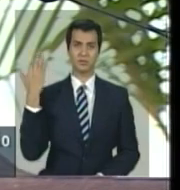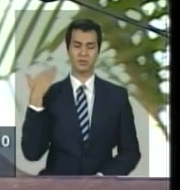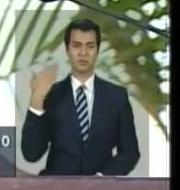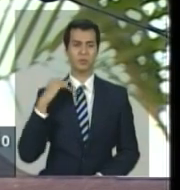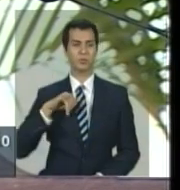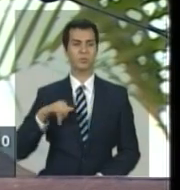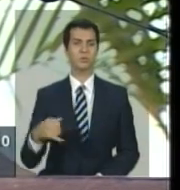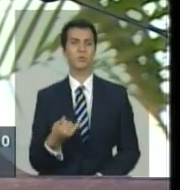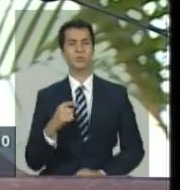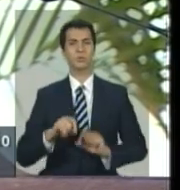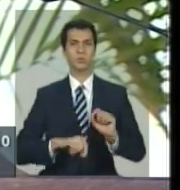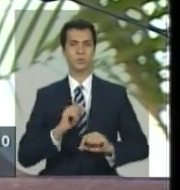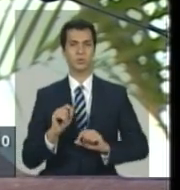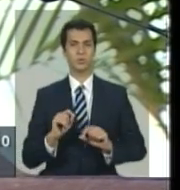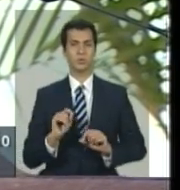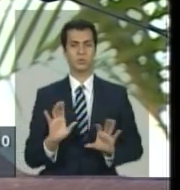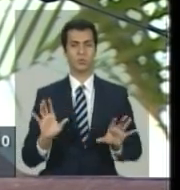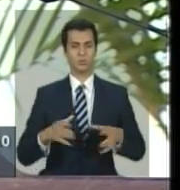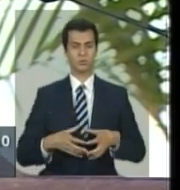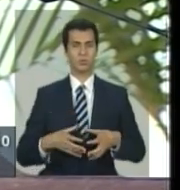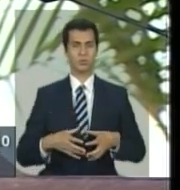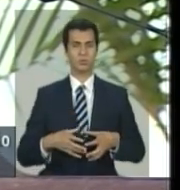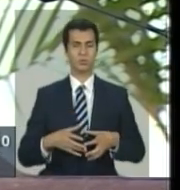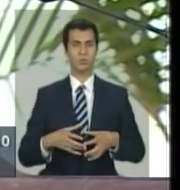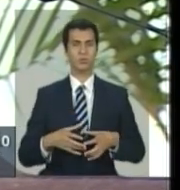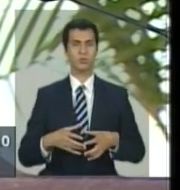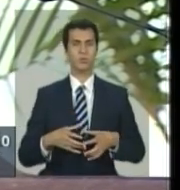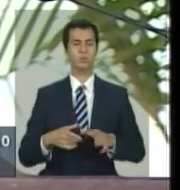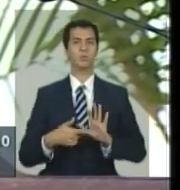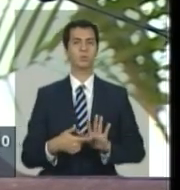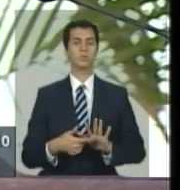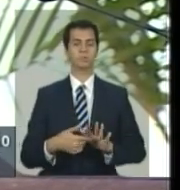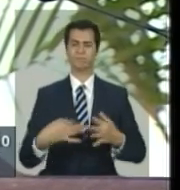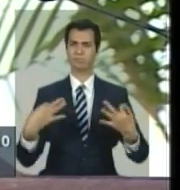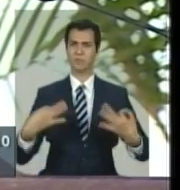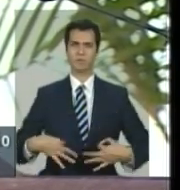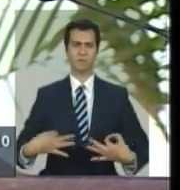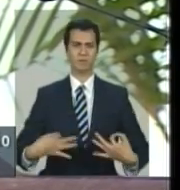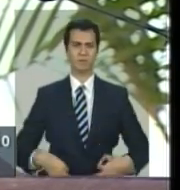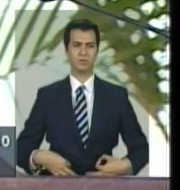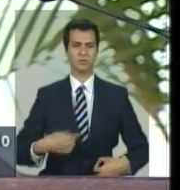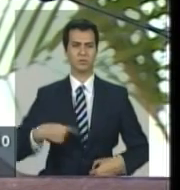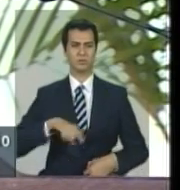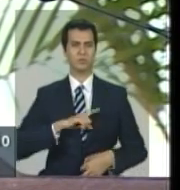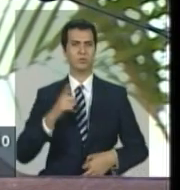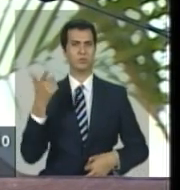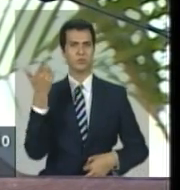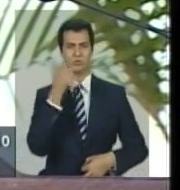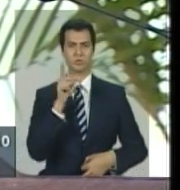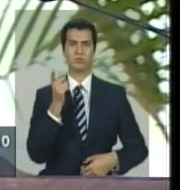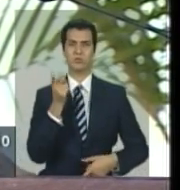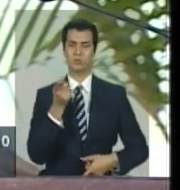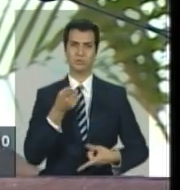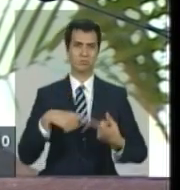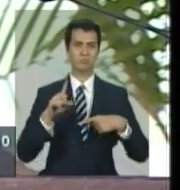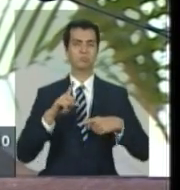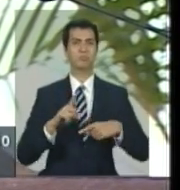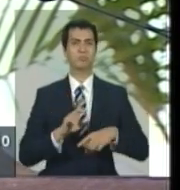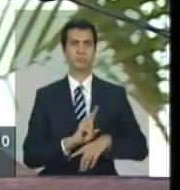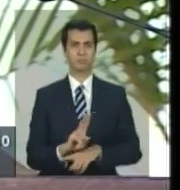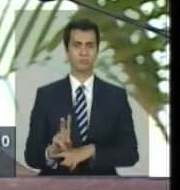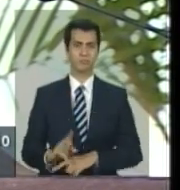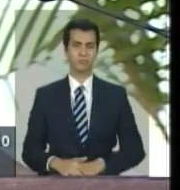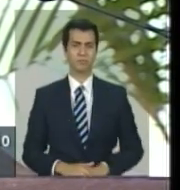oportunidade, o trabalho em equipe revelou-se essencial para superar as intempéries do voo. A união